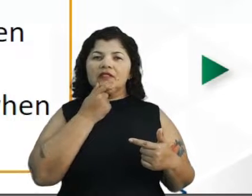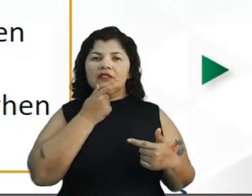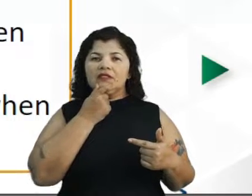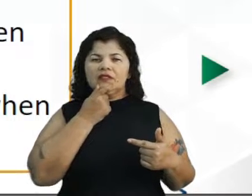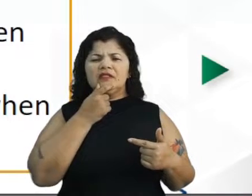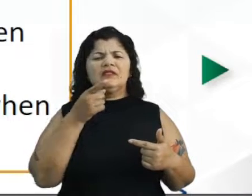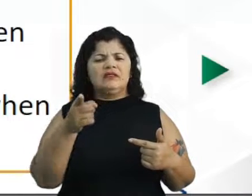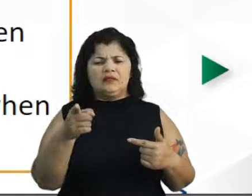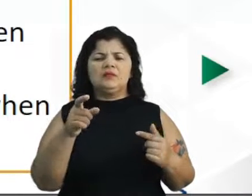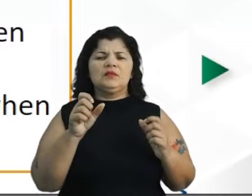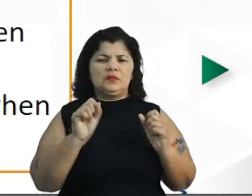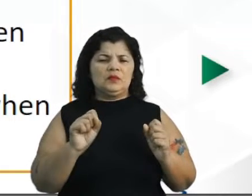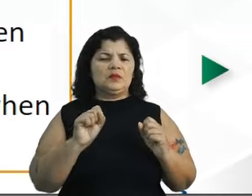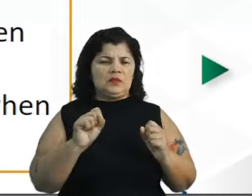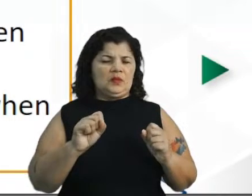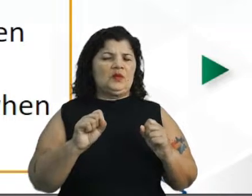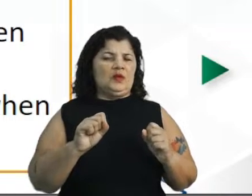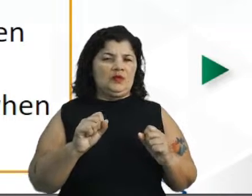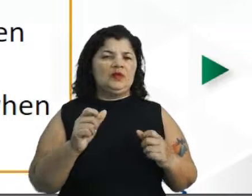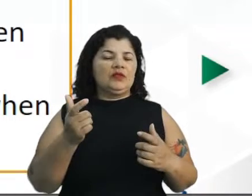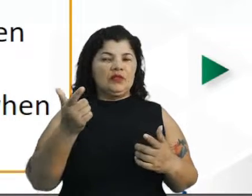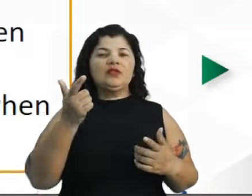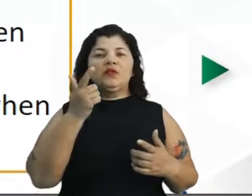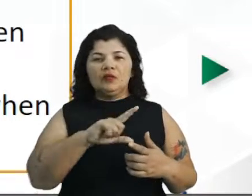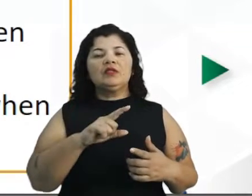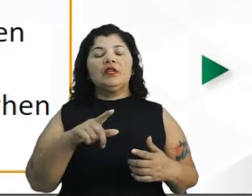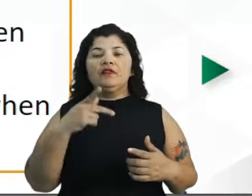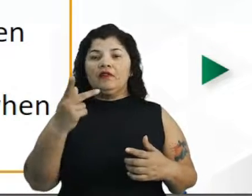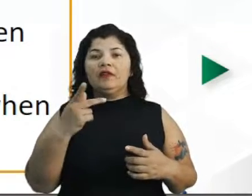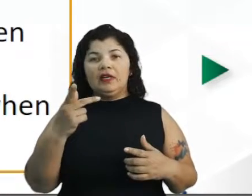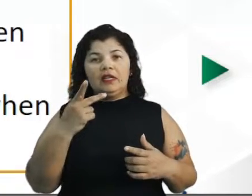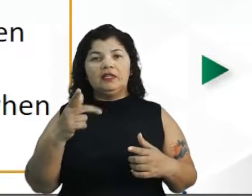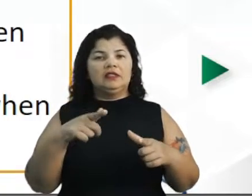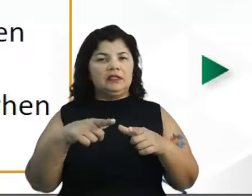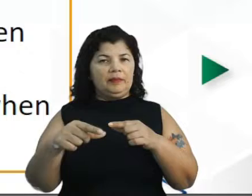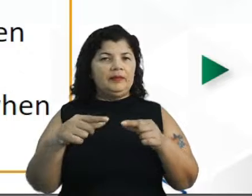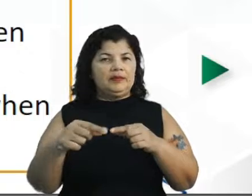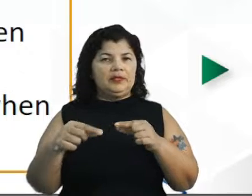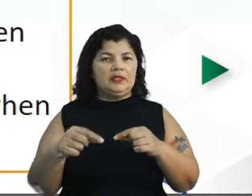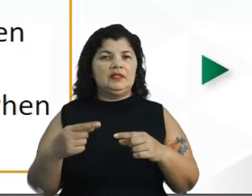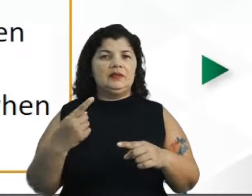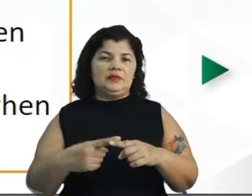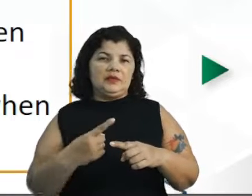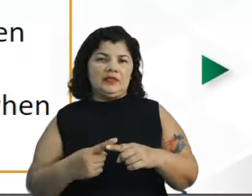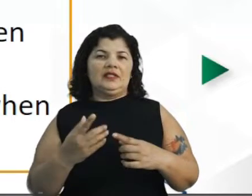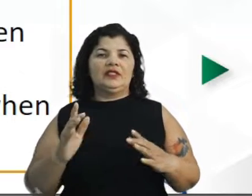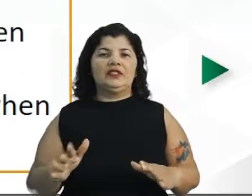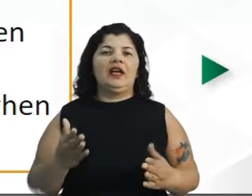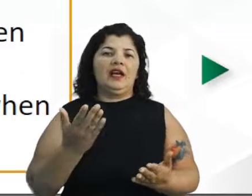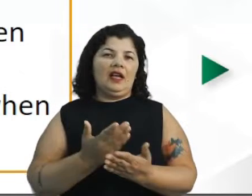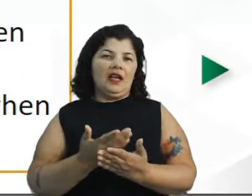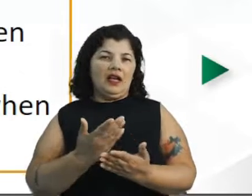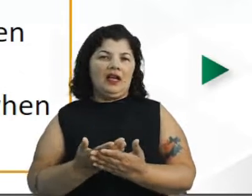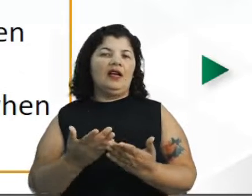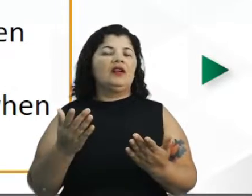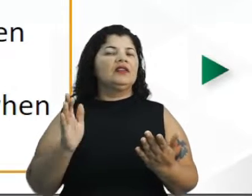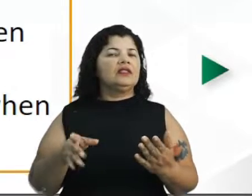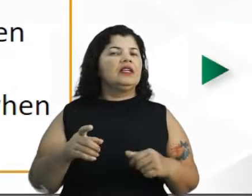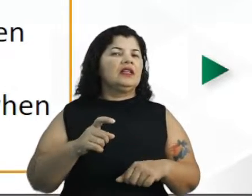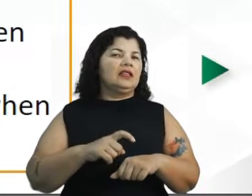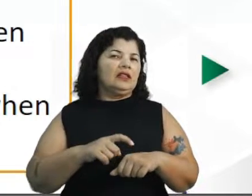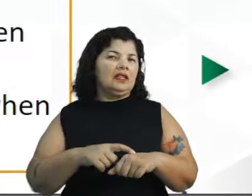Ela pode, ela consegue, ela sabe falar japonês, porque ela teve aula, que ela teve esse tempo, que ela